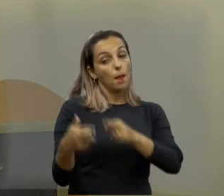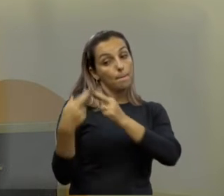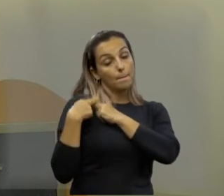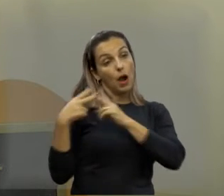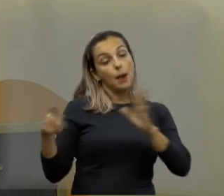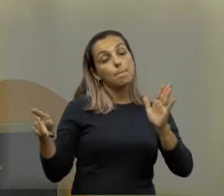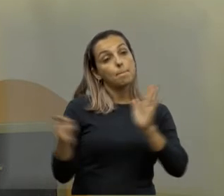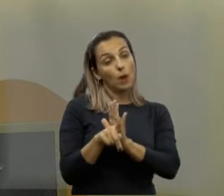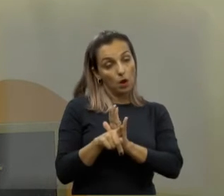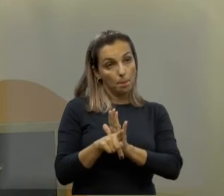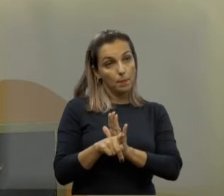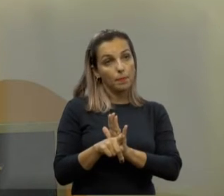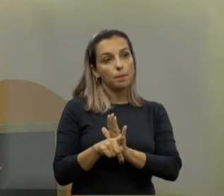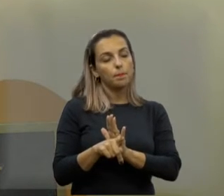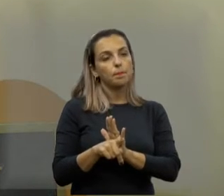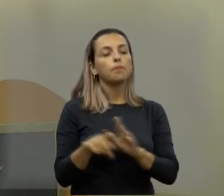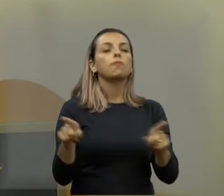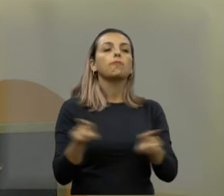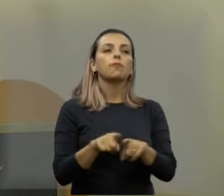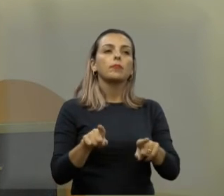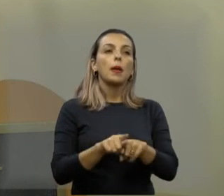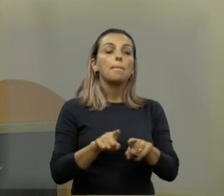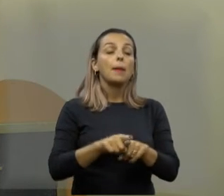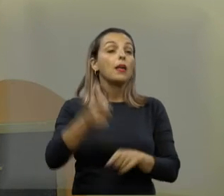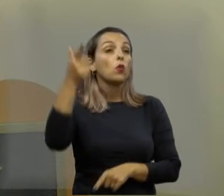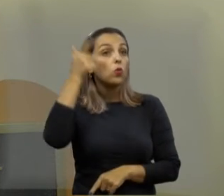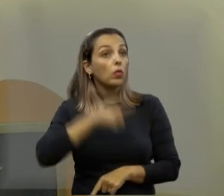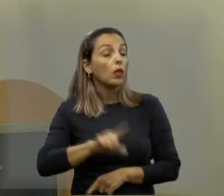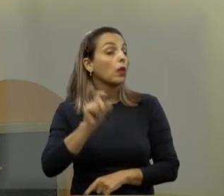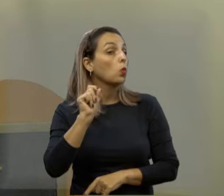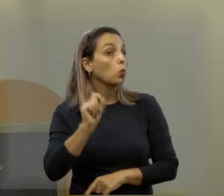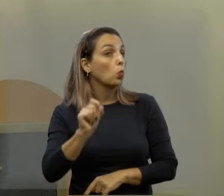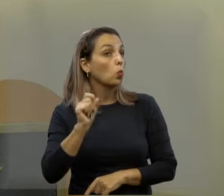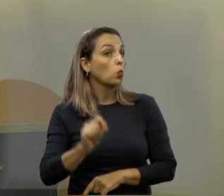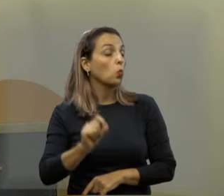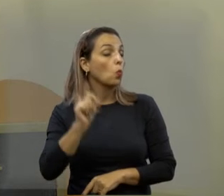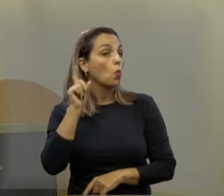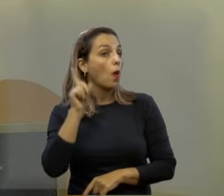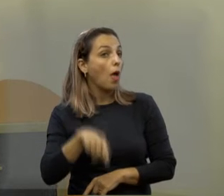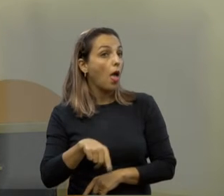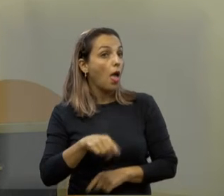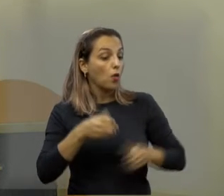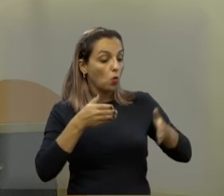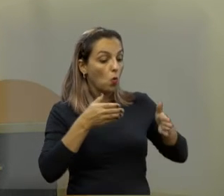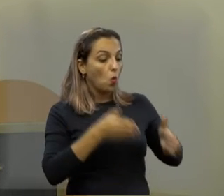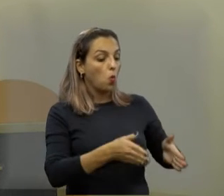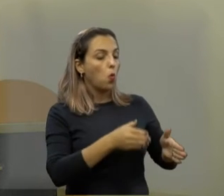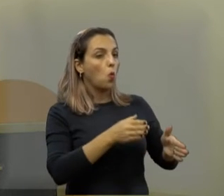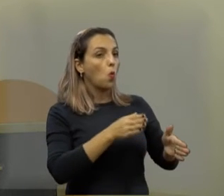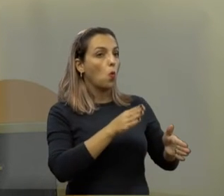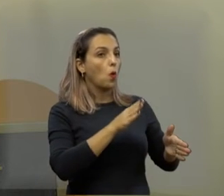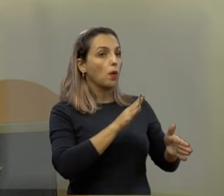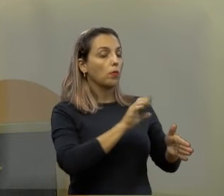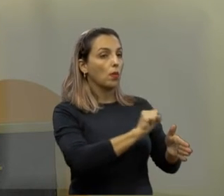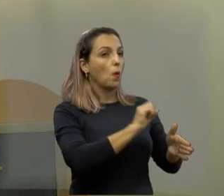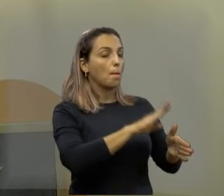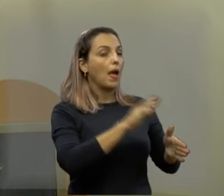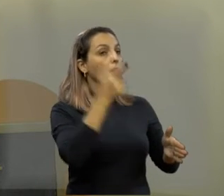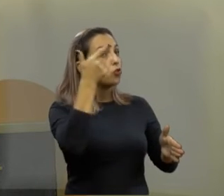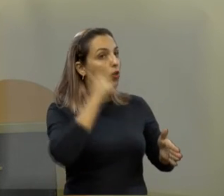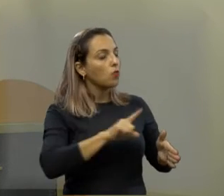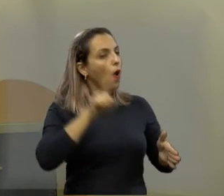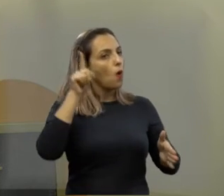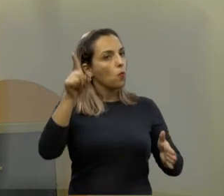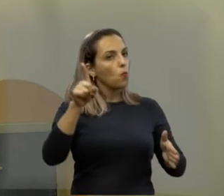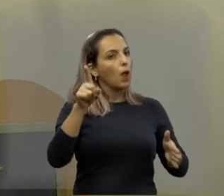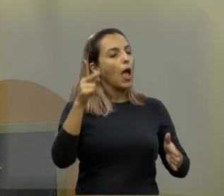responsabilidade e que só a gente consiga fazer com que cemitério seja no futuro igual no cemitério da